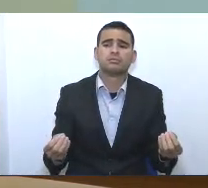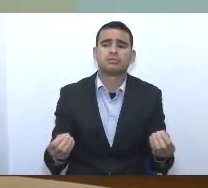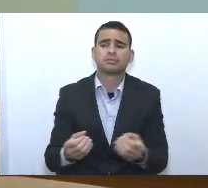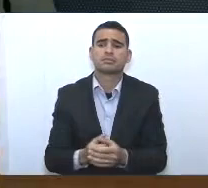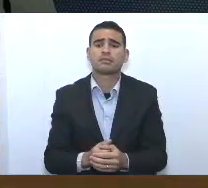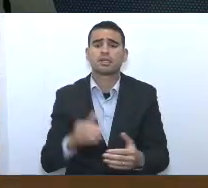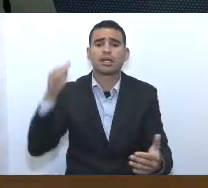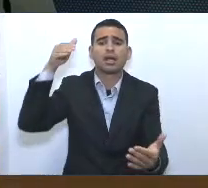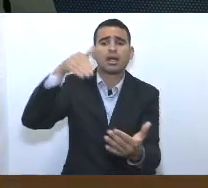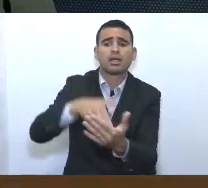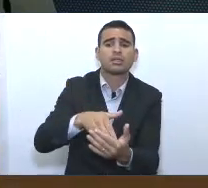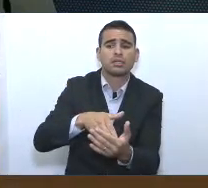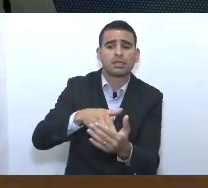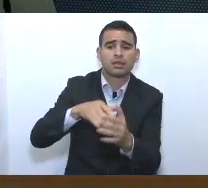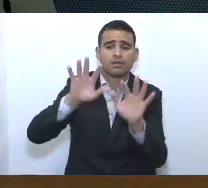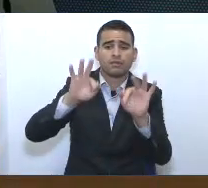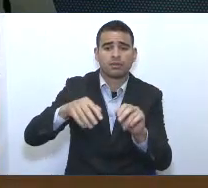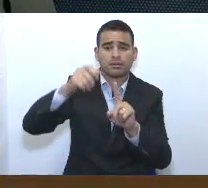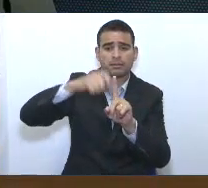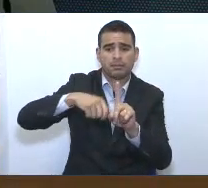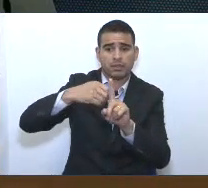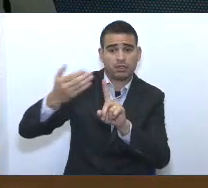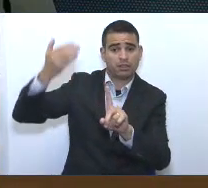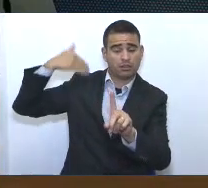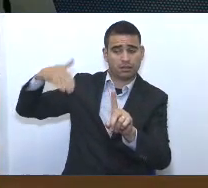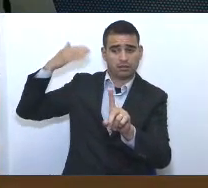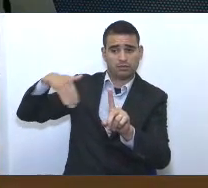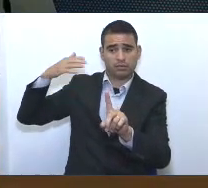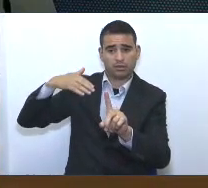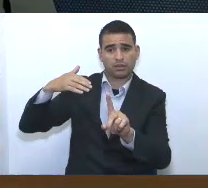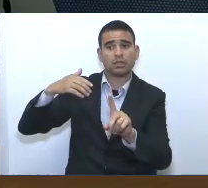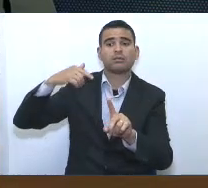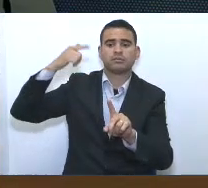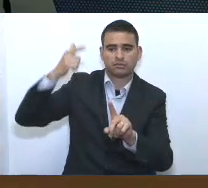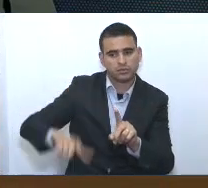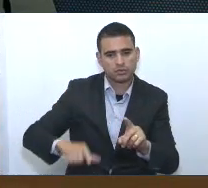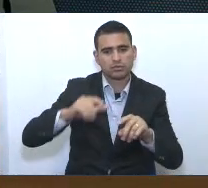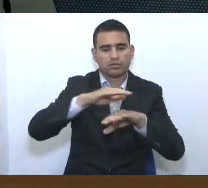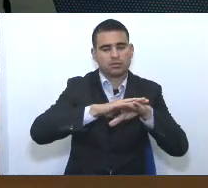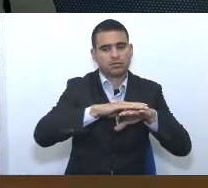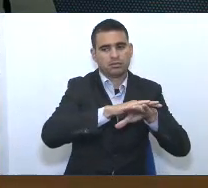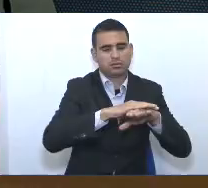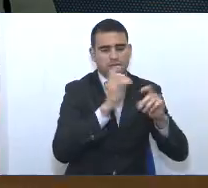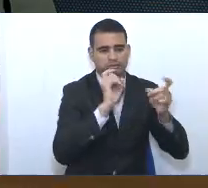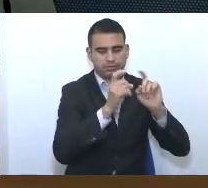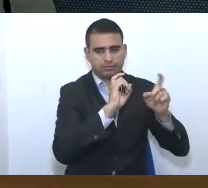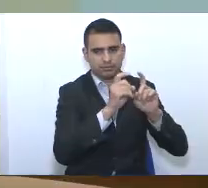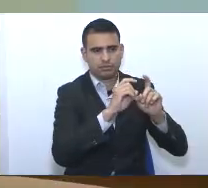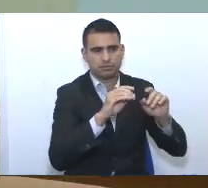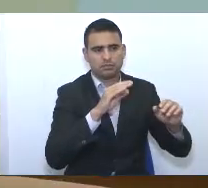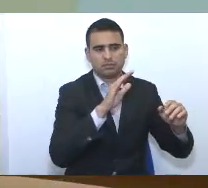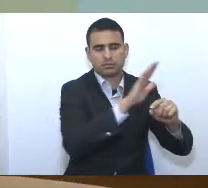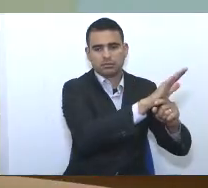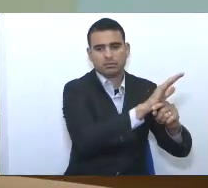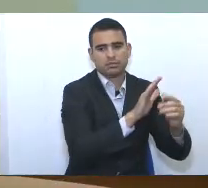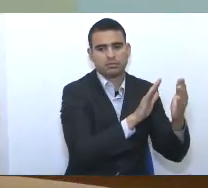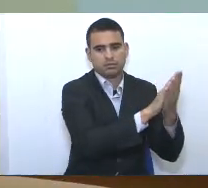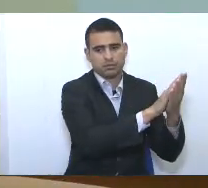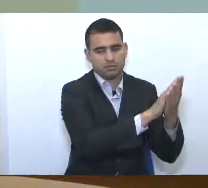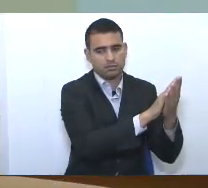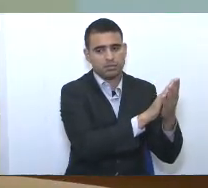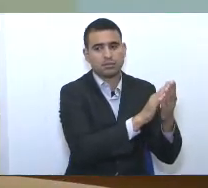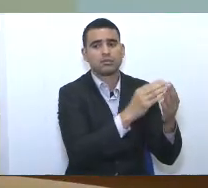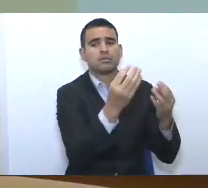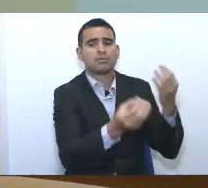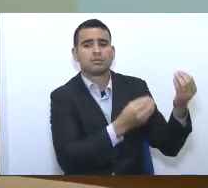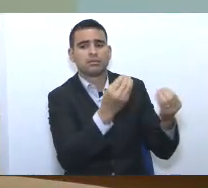até o final do mês passado iria ter uma outra conversa com a população para passar o andamento da